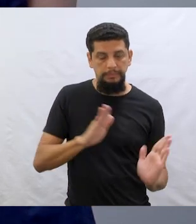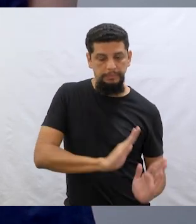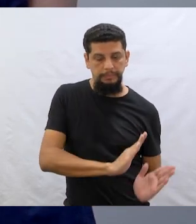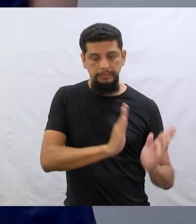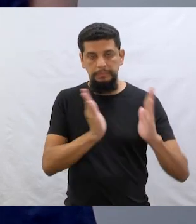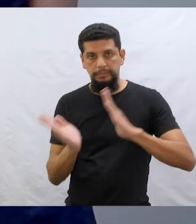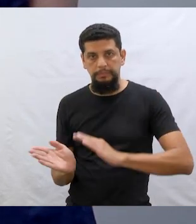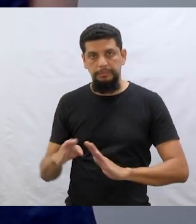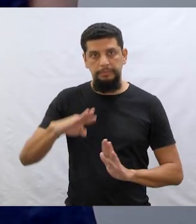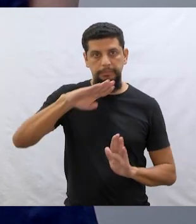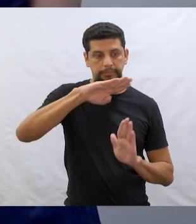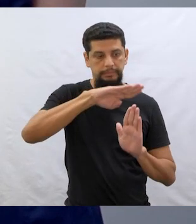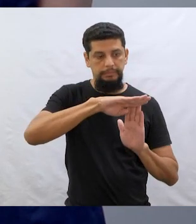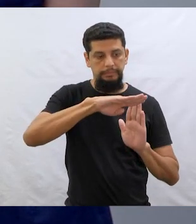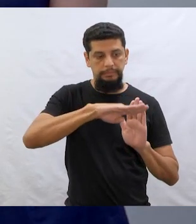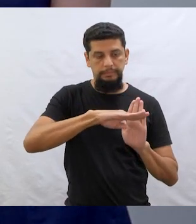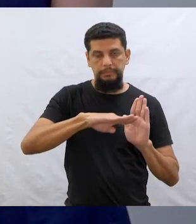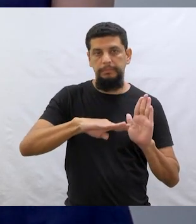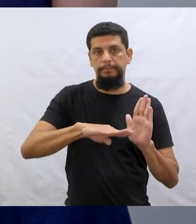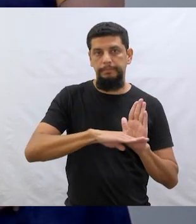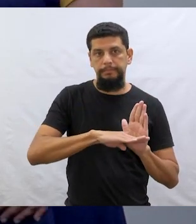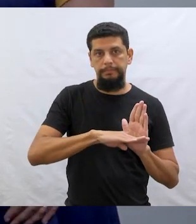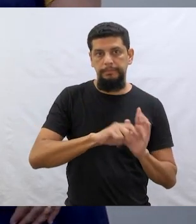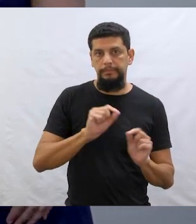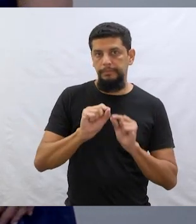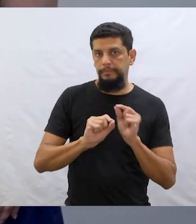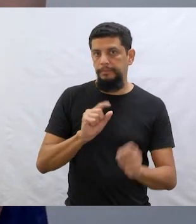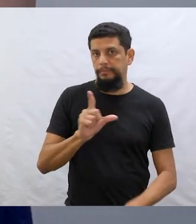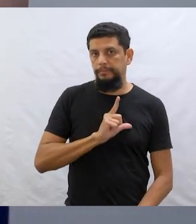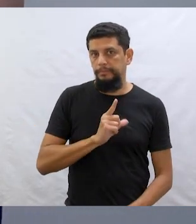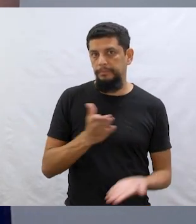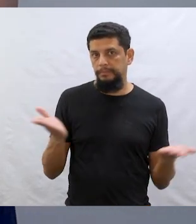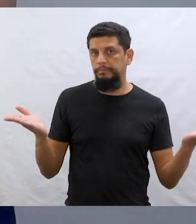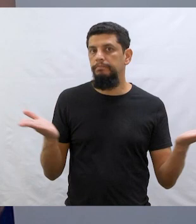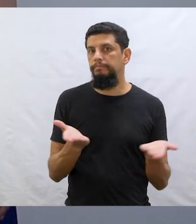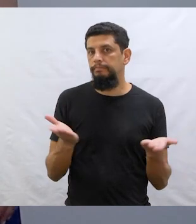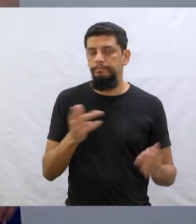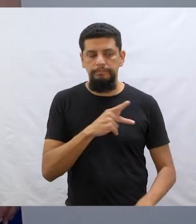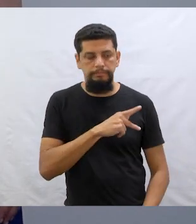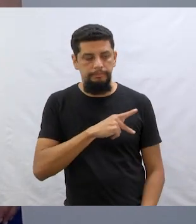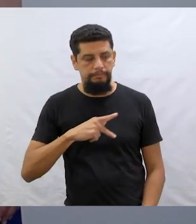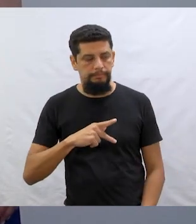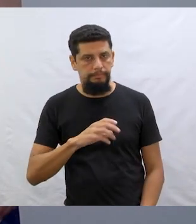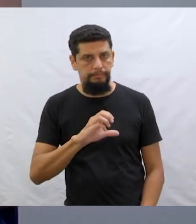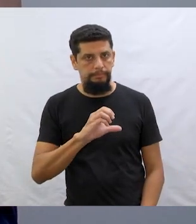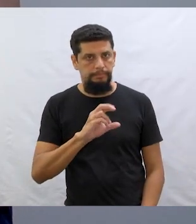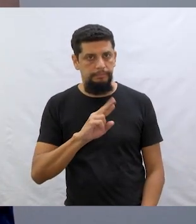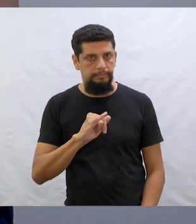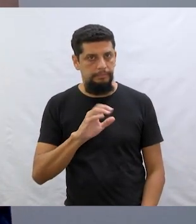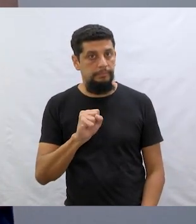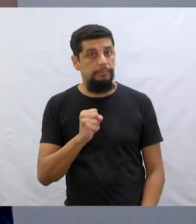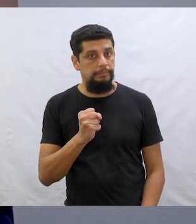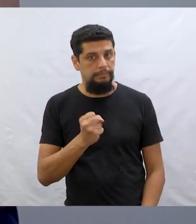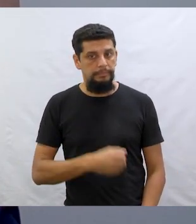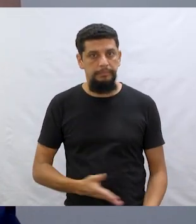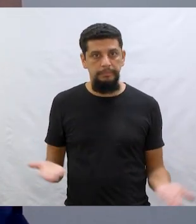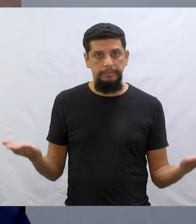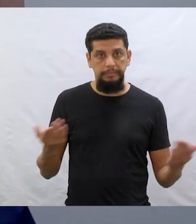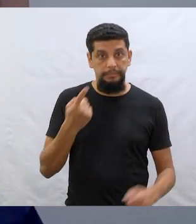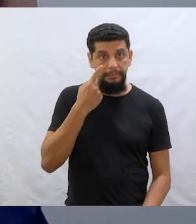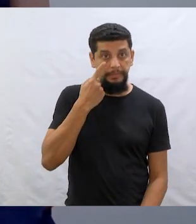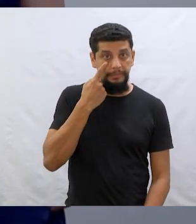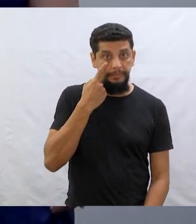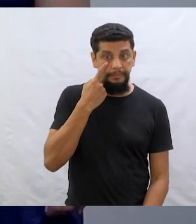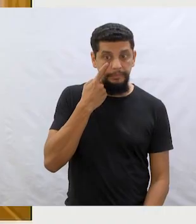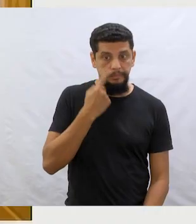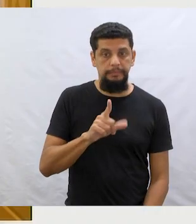para a nossa rotina. E o que nós teremos hoje, professora Cris? Fala lá, professora Elaine.